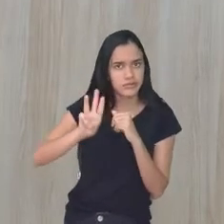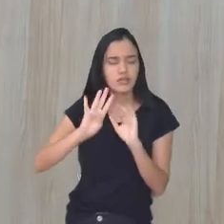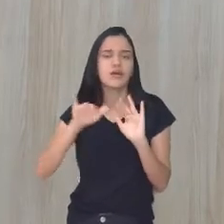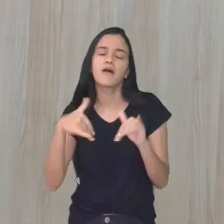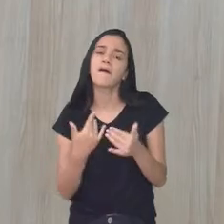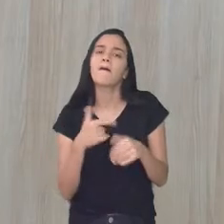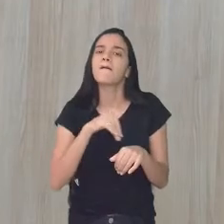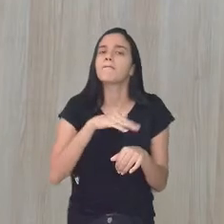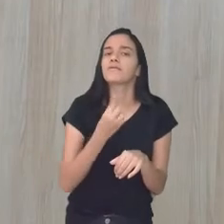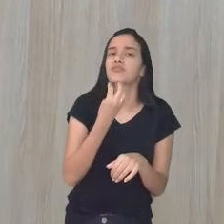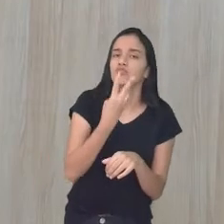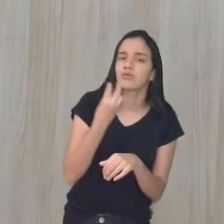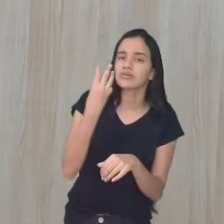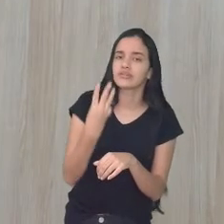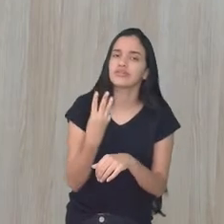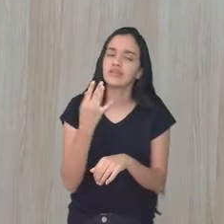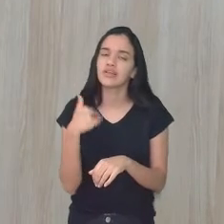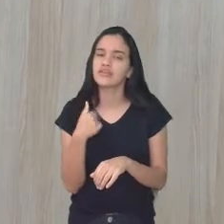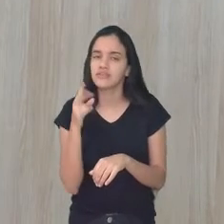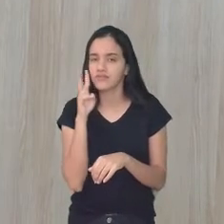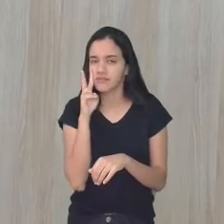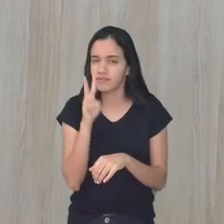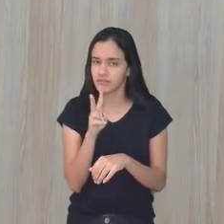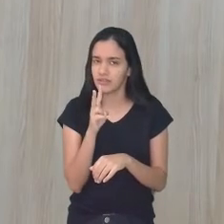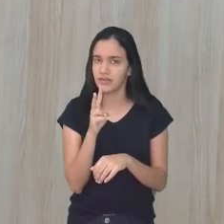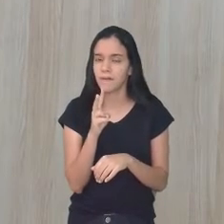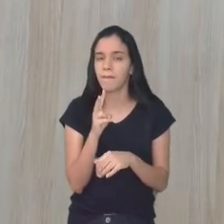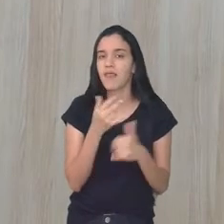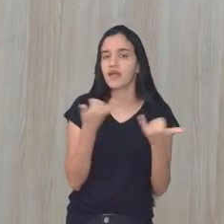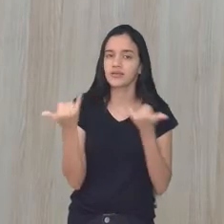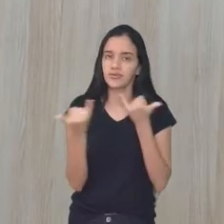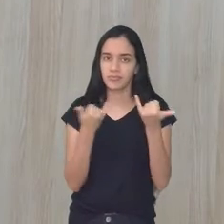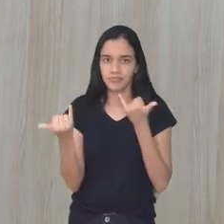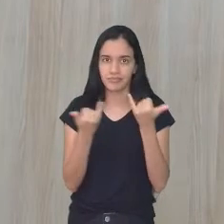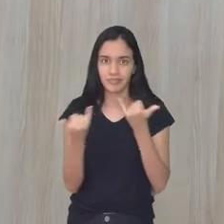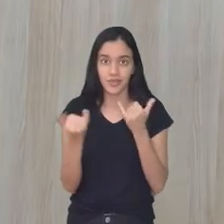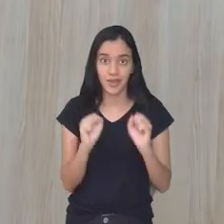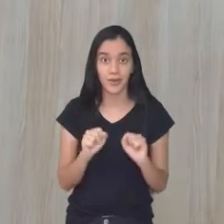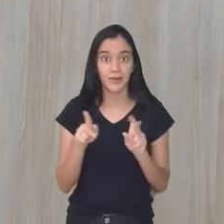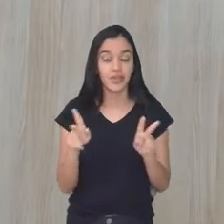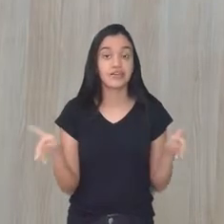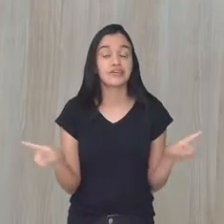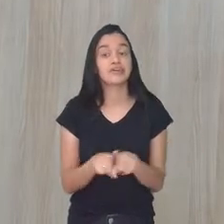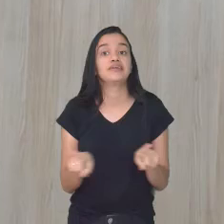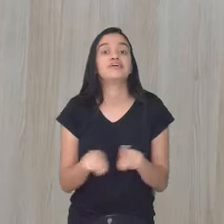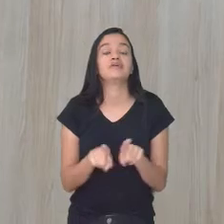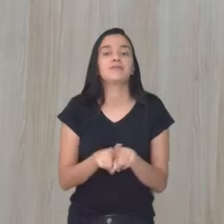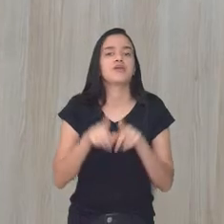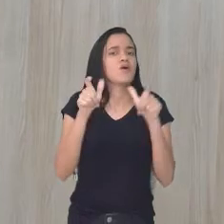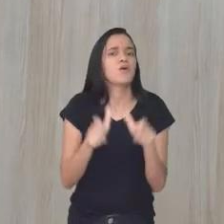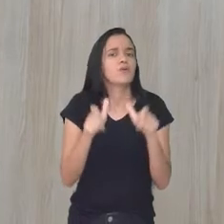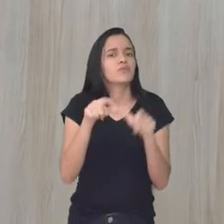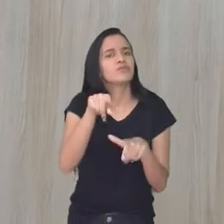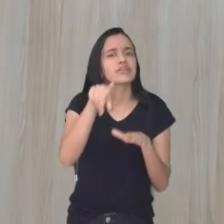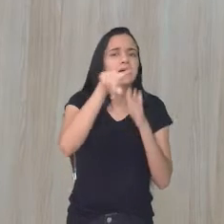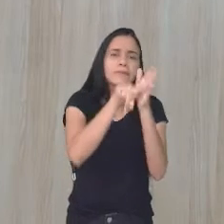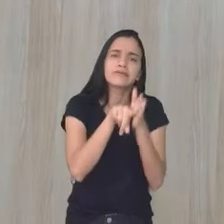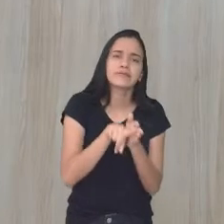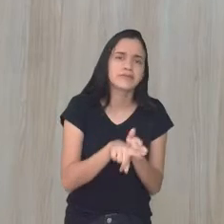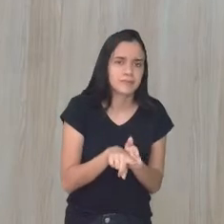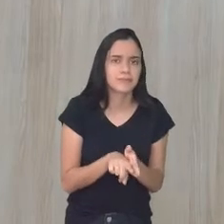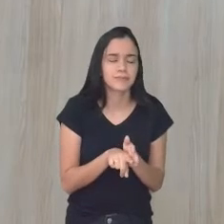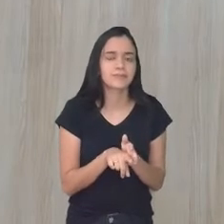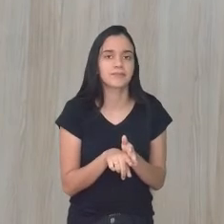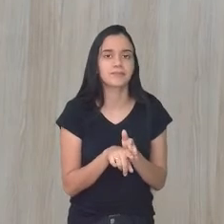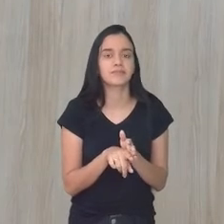uns 2 ou 3 e confere aquele dado, aquela informação. Tá? E também vê de onde é que você está pesquisando, quem é que está